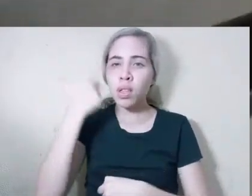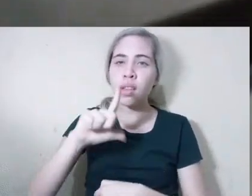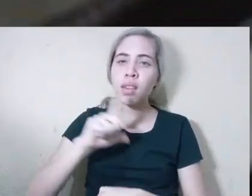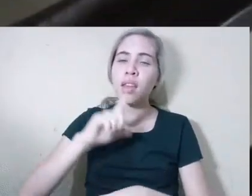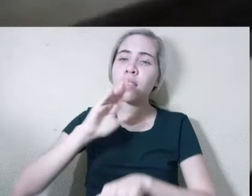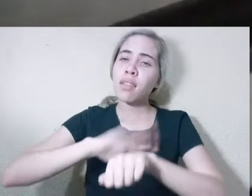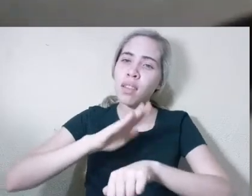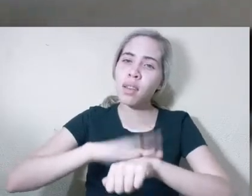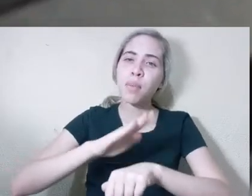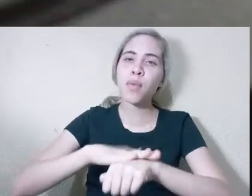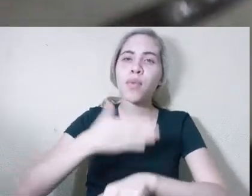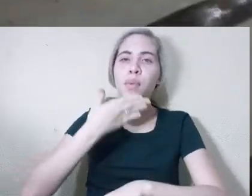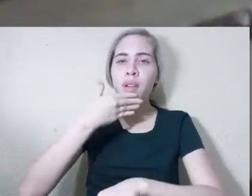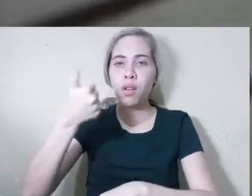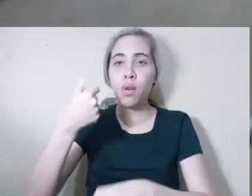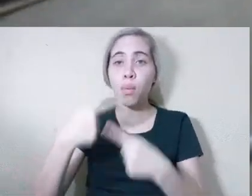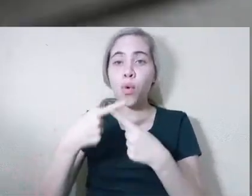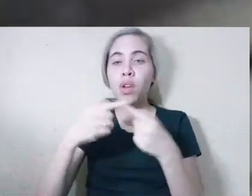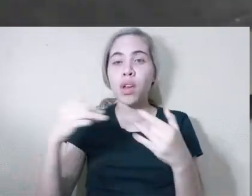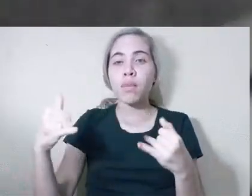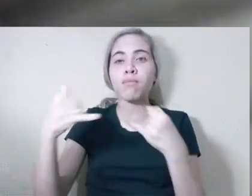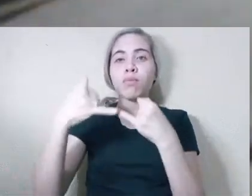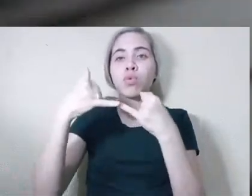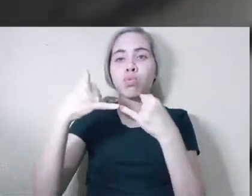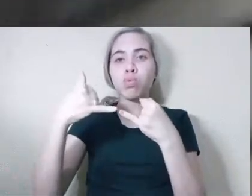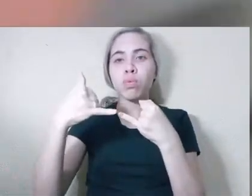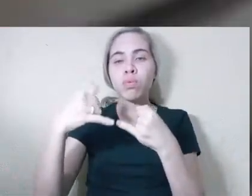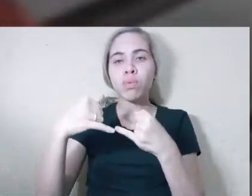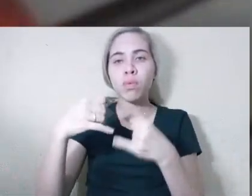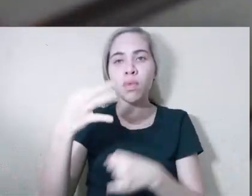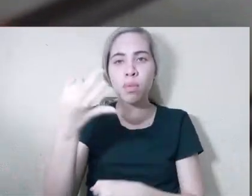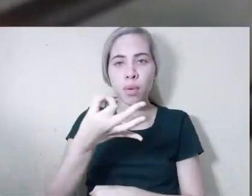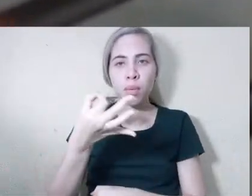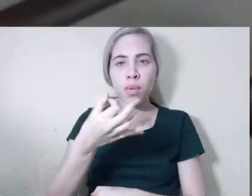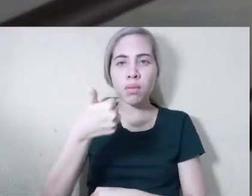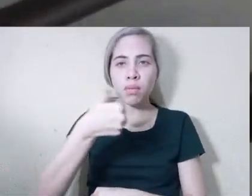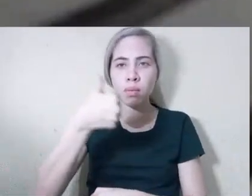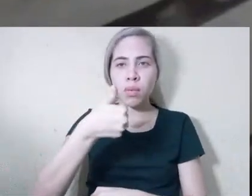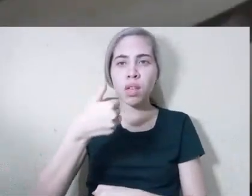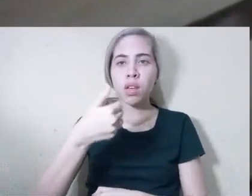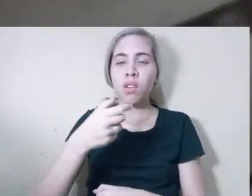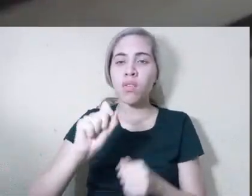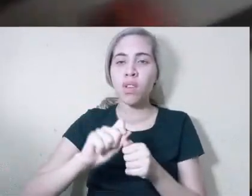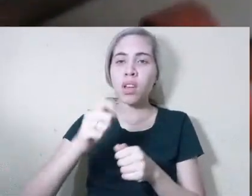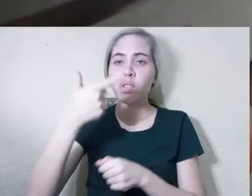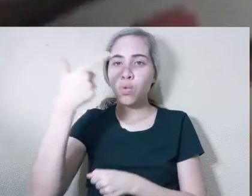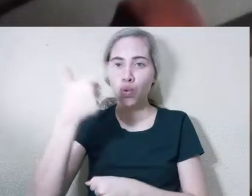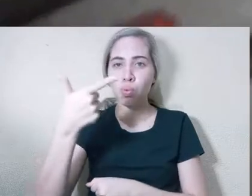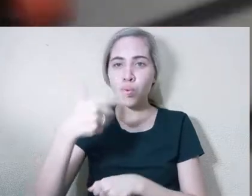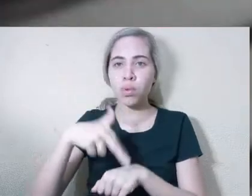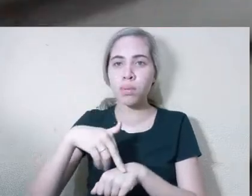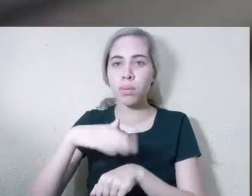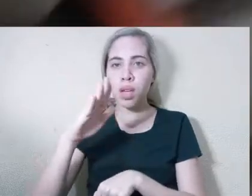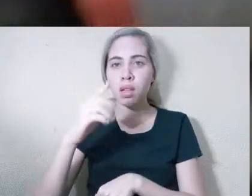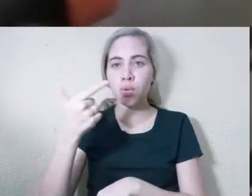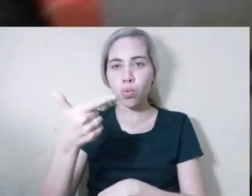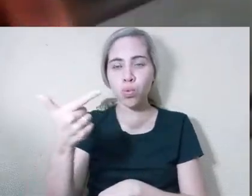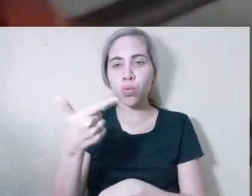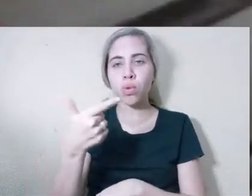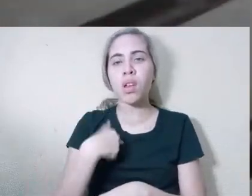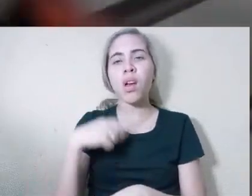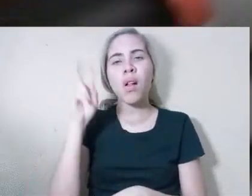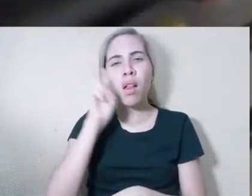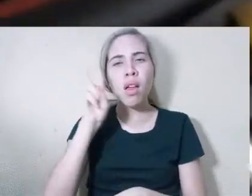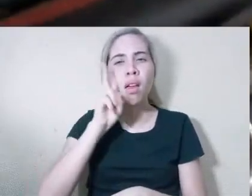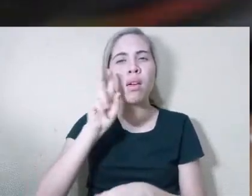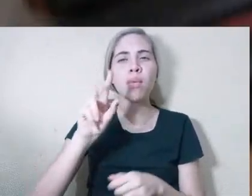linhas. E com isso aqui ele vai ganhando tempo, porque ele encaixa na primeira que já tá feita e faz mais duas, né? Isso. Exatamente. Isso eu